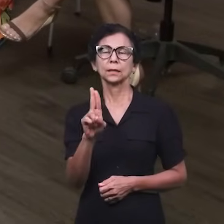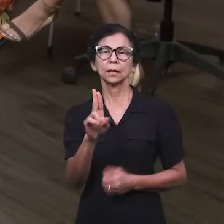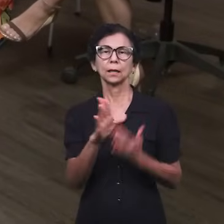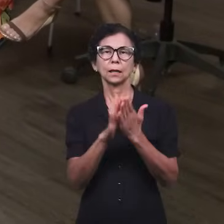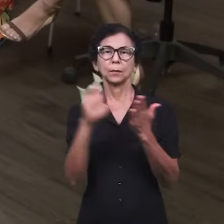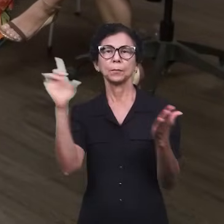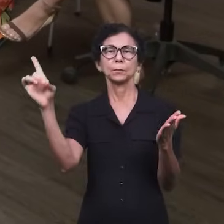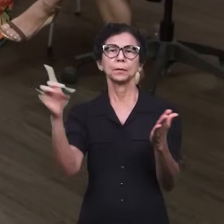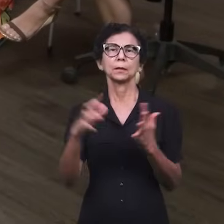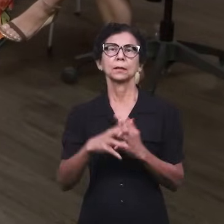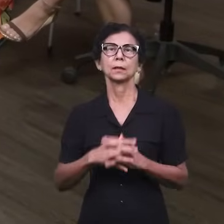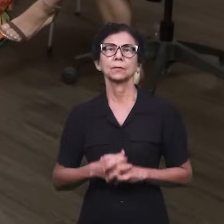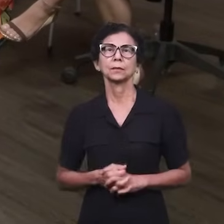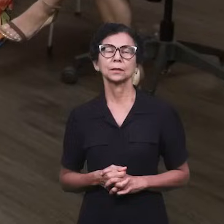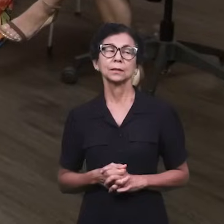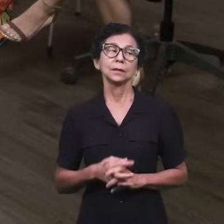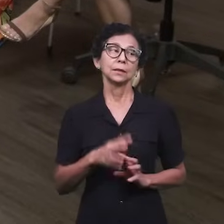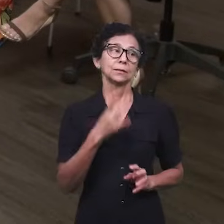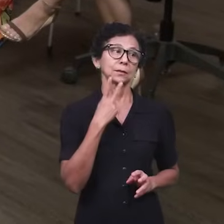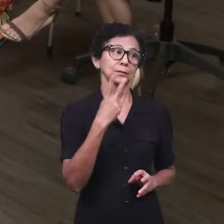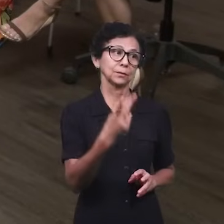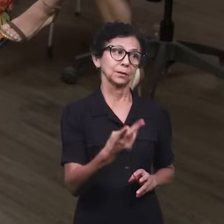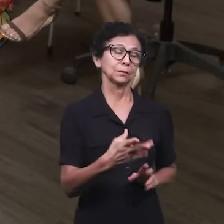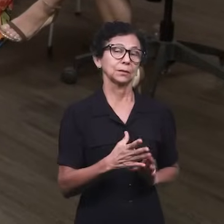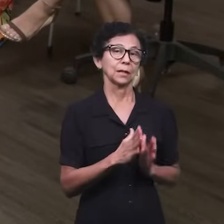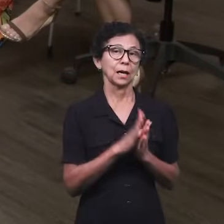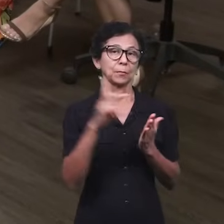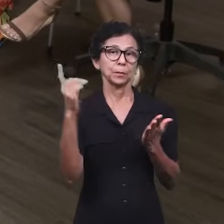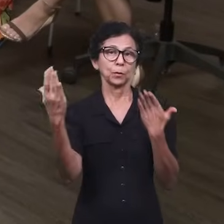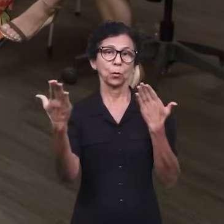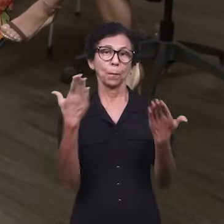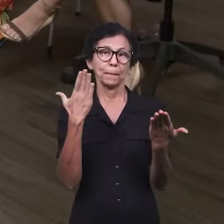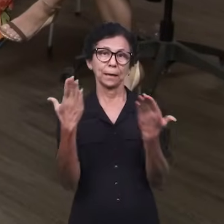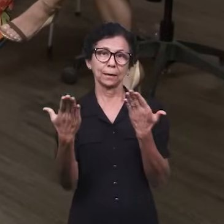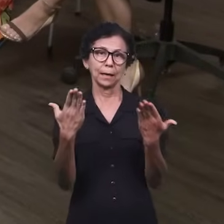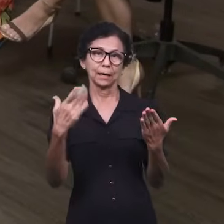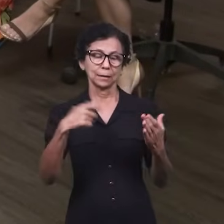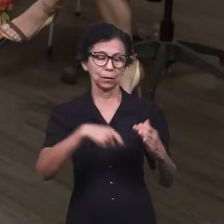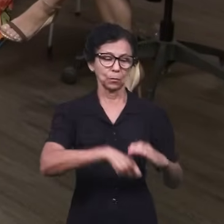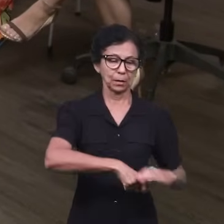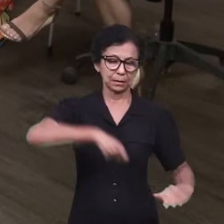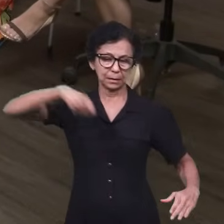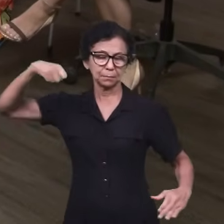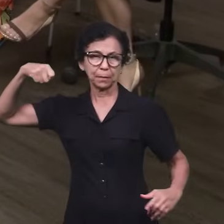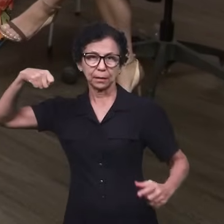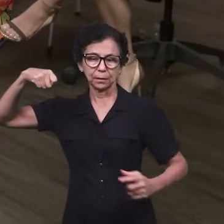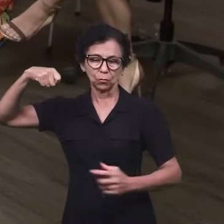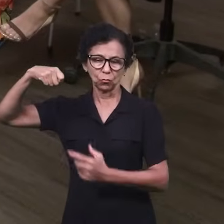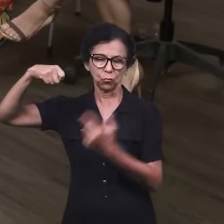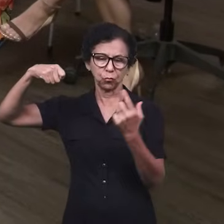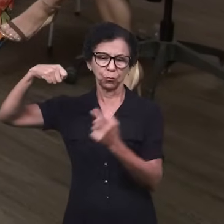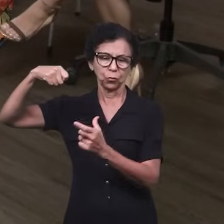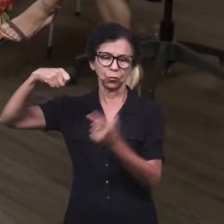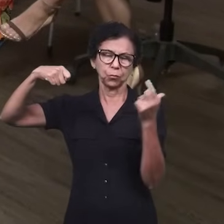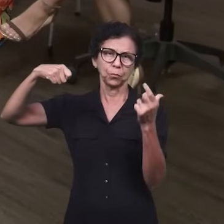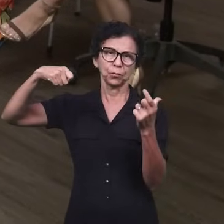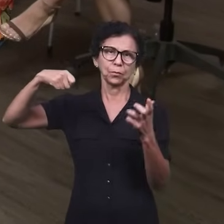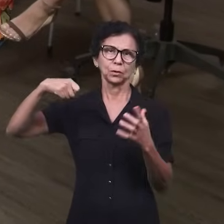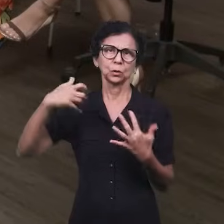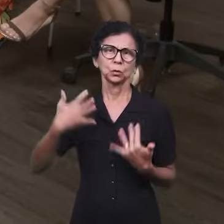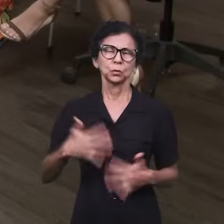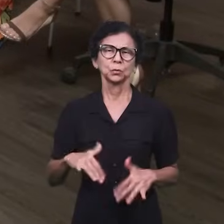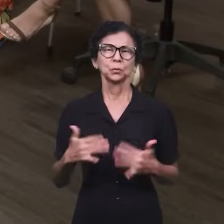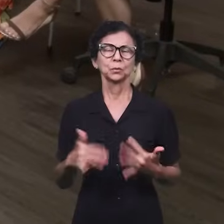pergunta é já puxando aí que você falou que a bíblia é como uma espada de dois gumes né então é uma arma na mão do servo exatamente